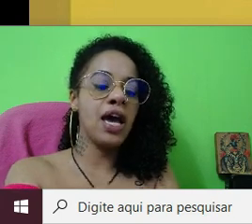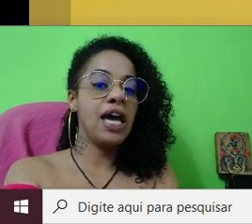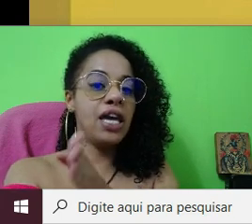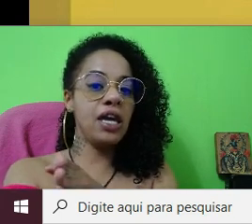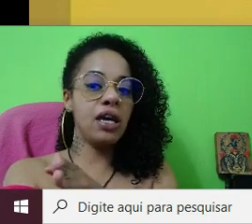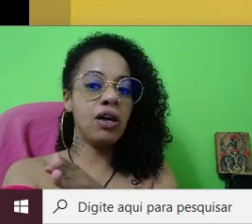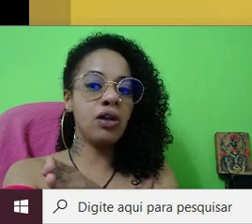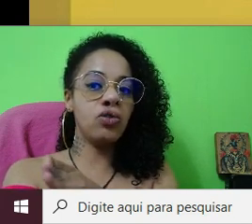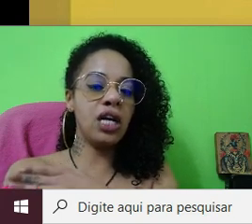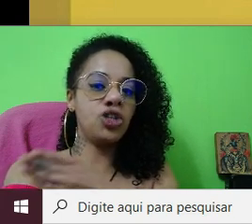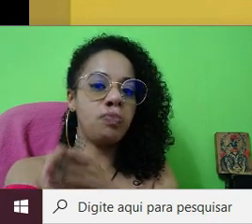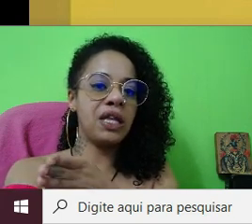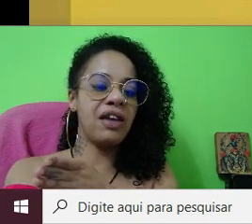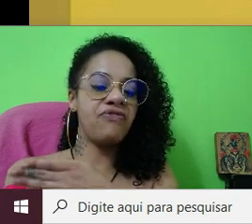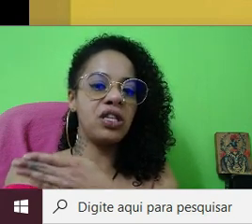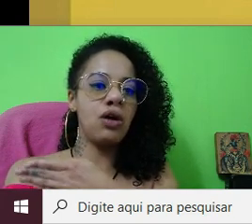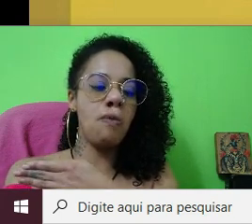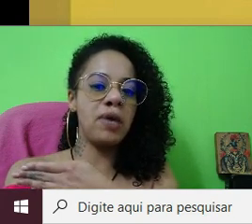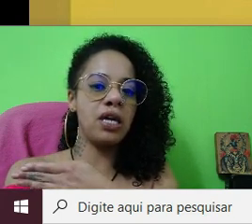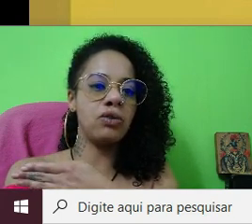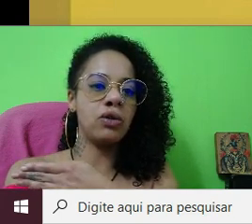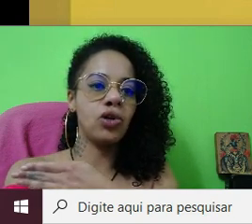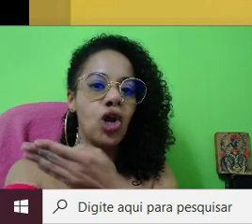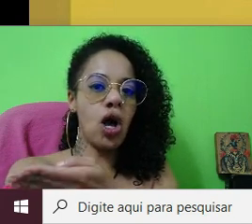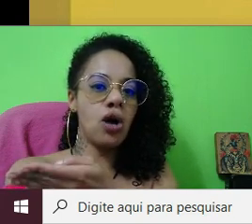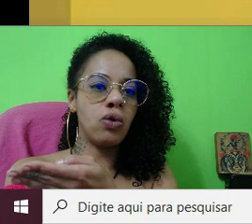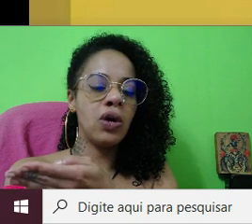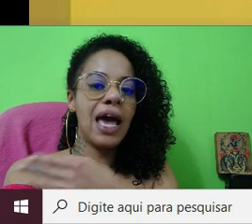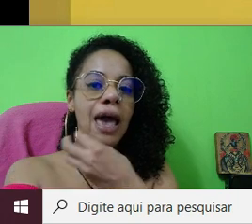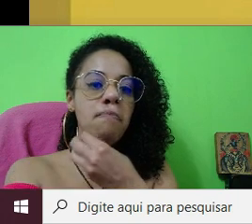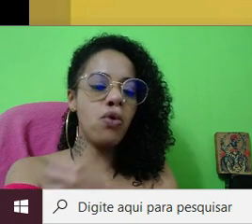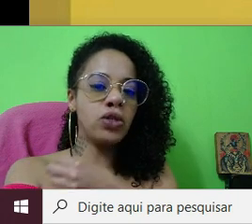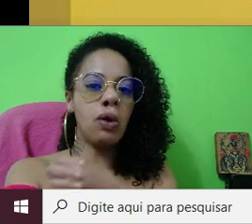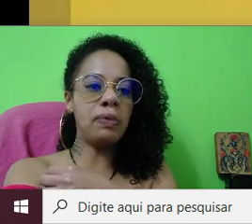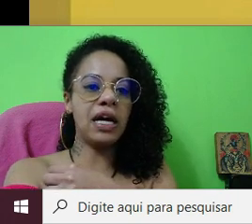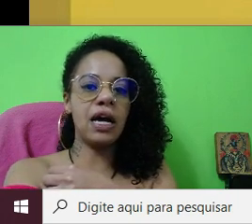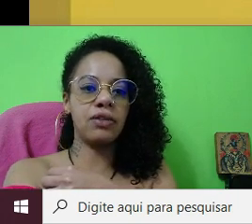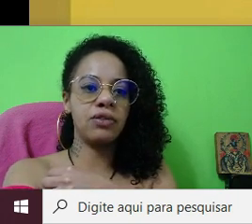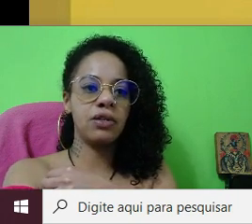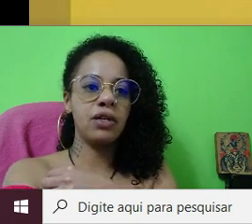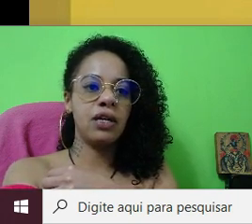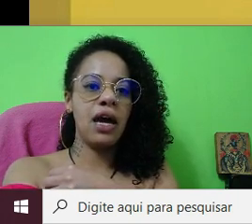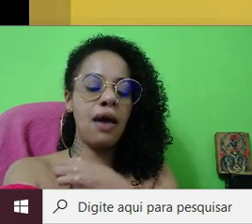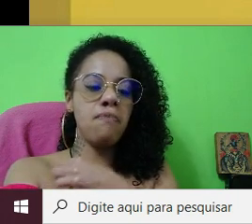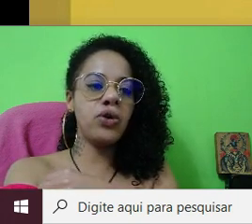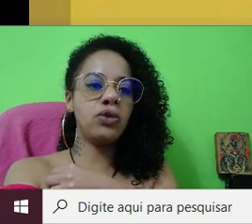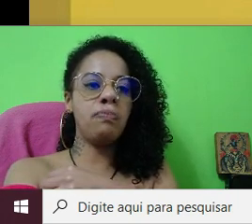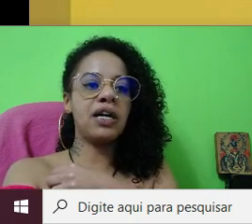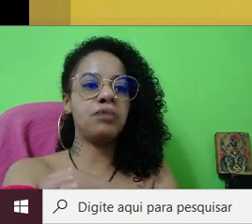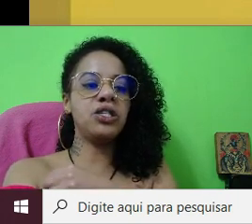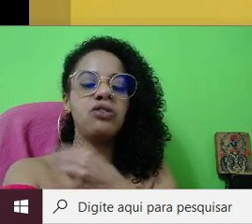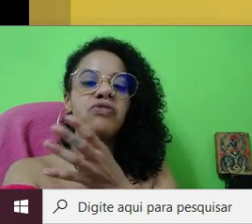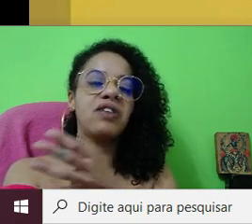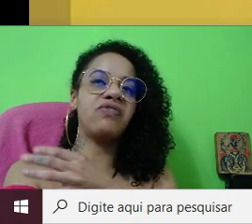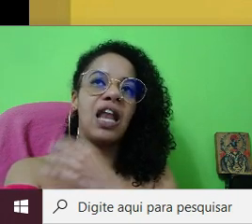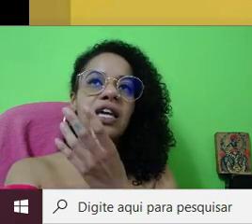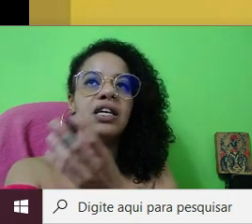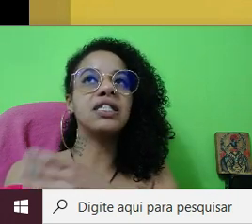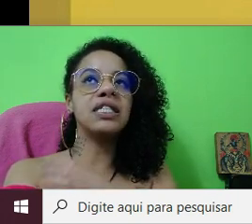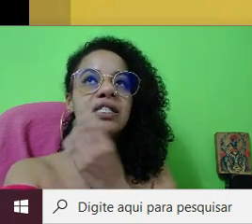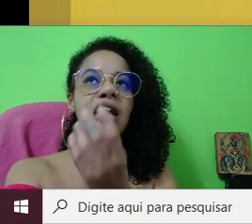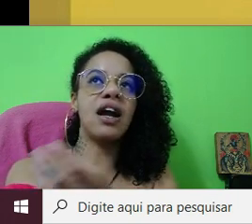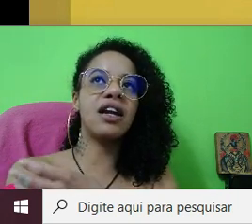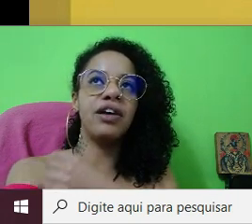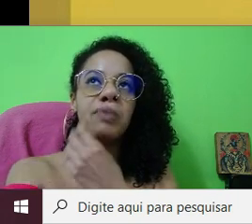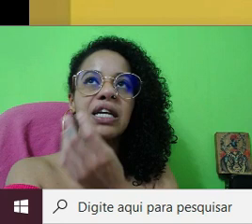gente sabe qual é E durante o PT foi interrompido logo é muito complicado é muito complicado mas eu não vou aqui